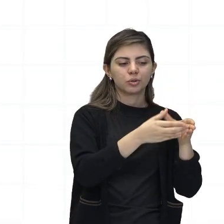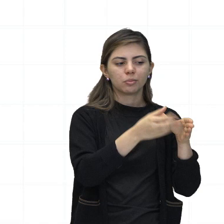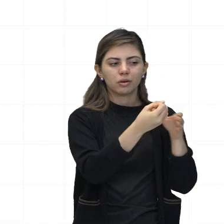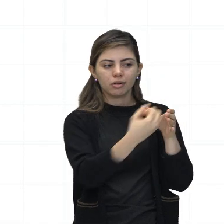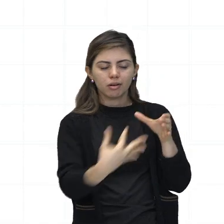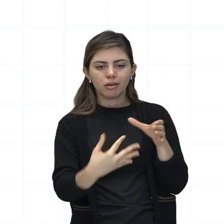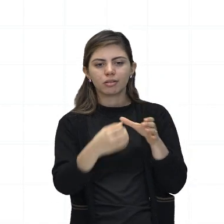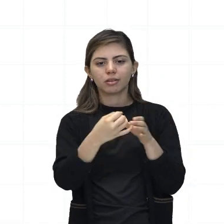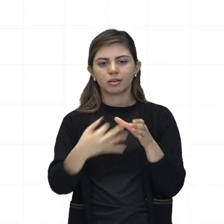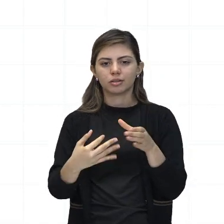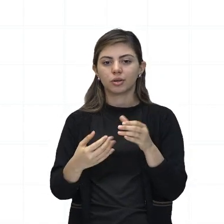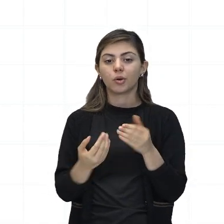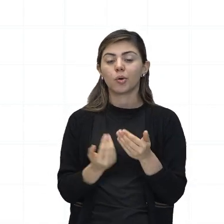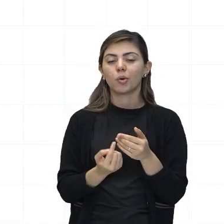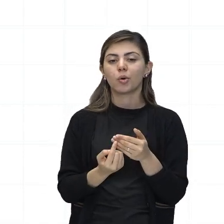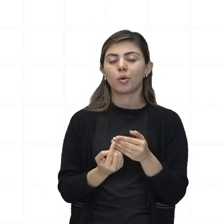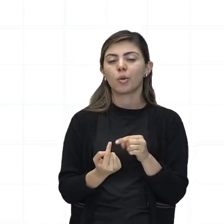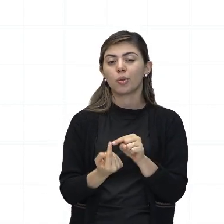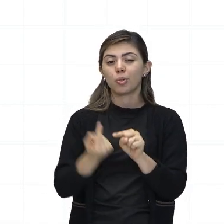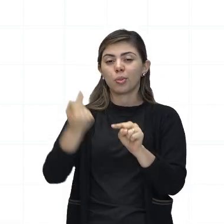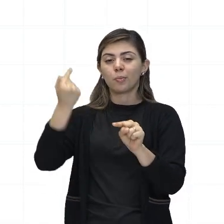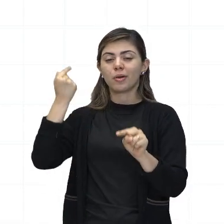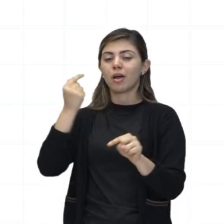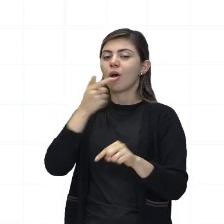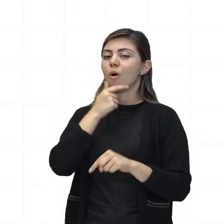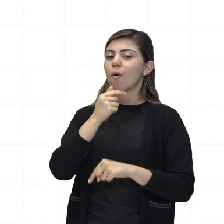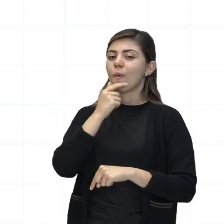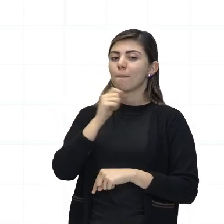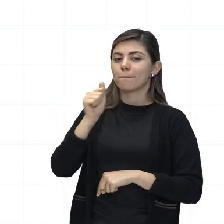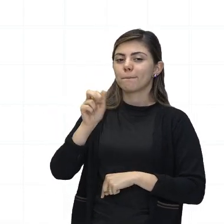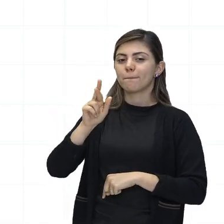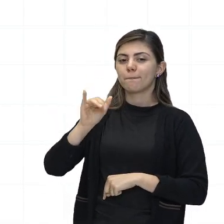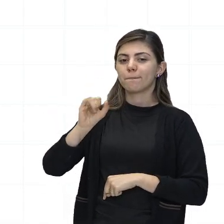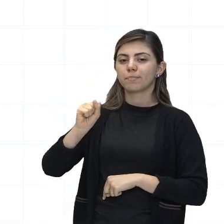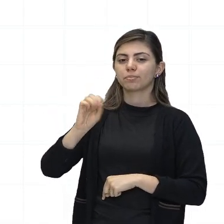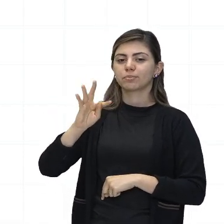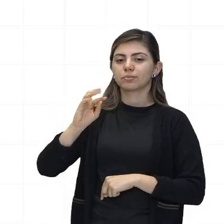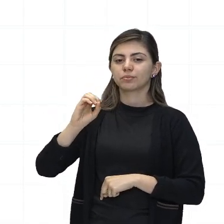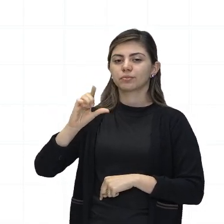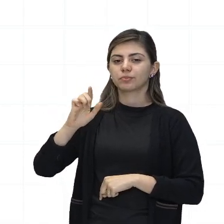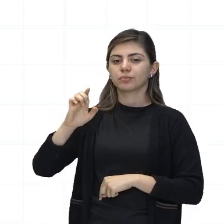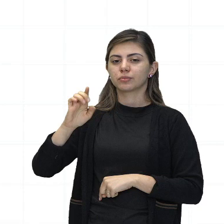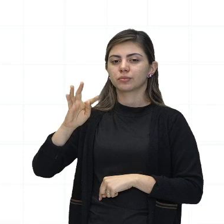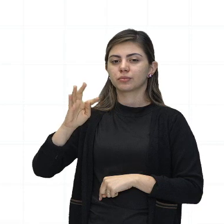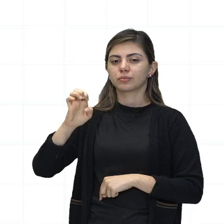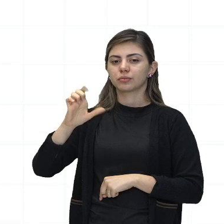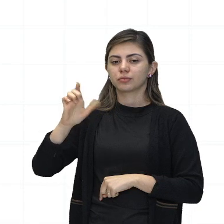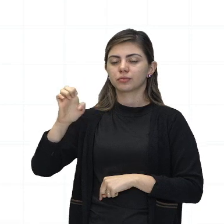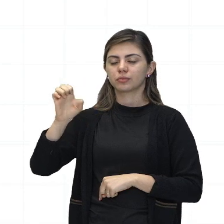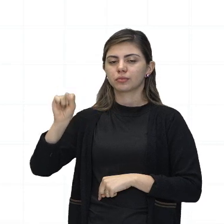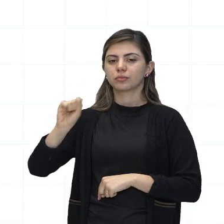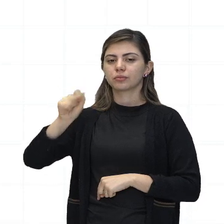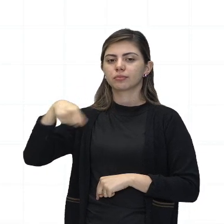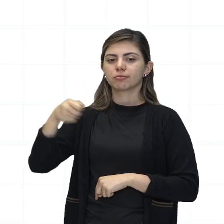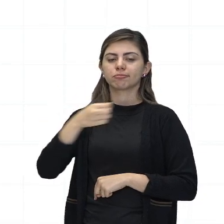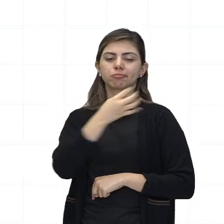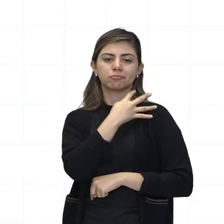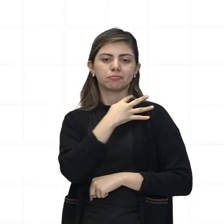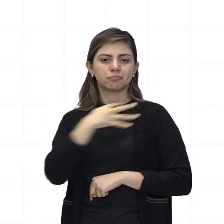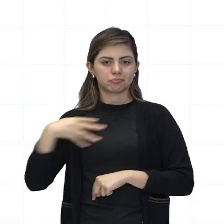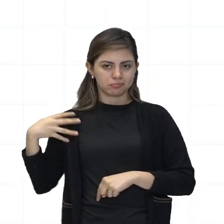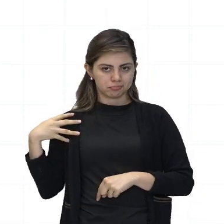lá com Aristóteles. Ele fez os primeiros registros sobre a classificação biológica.